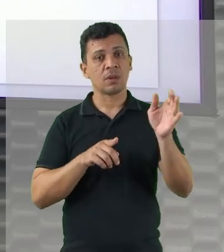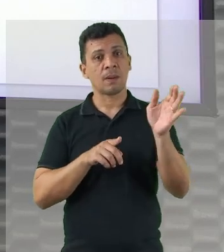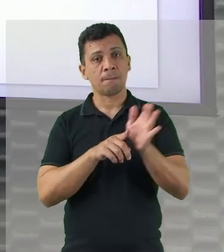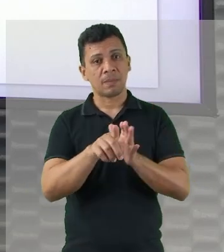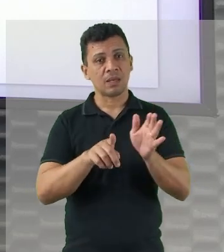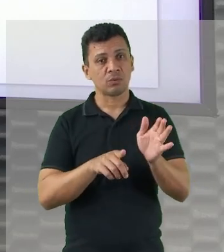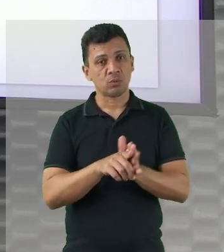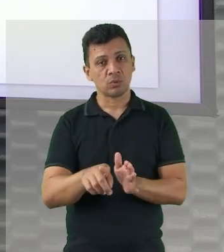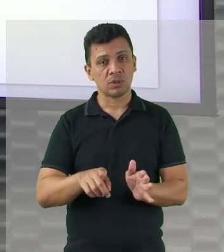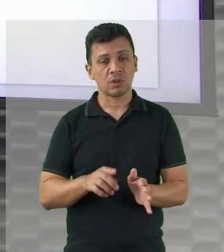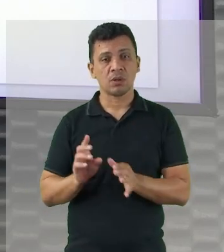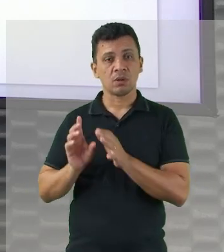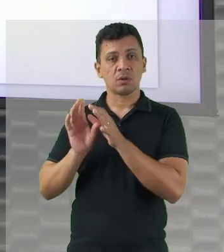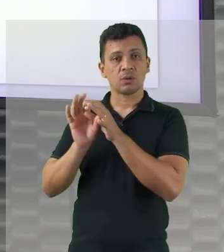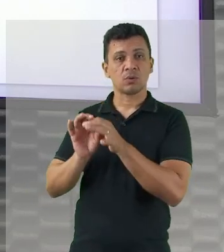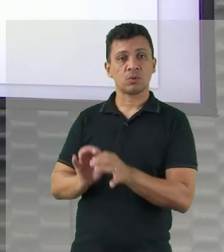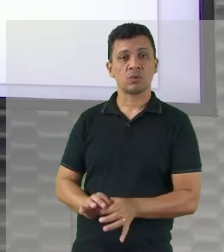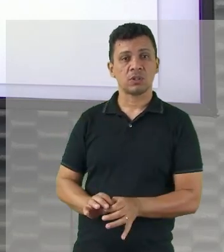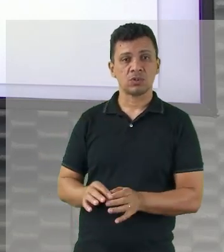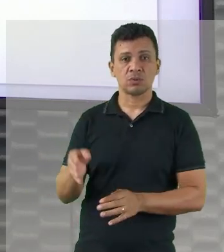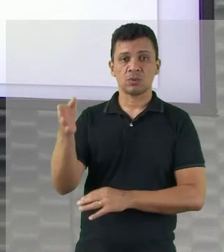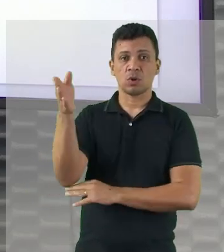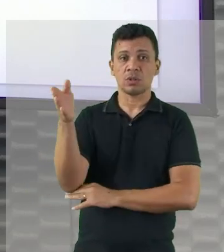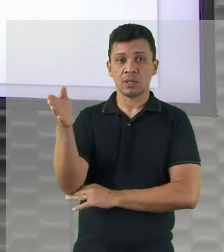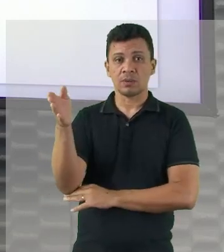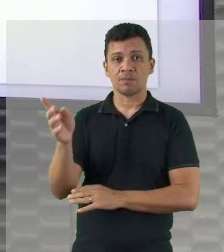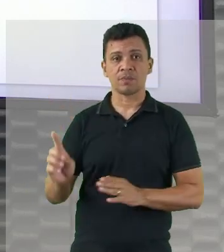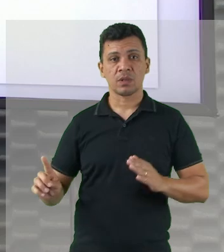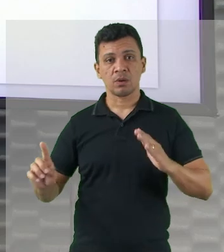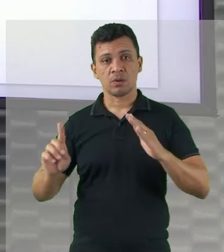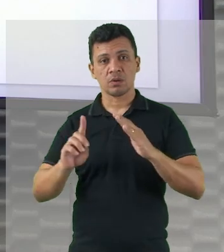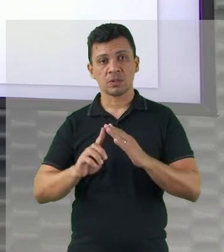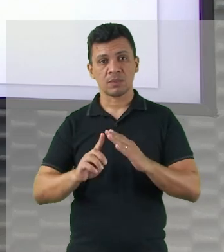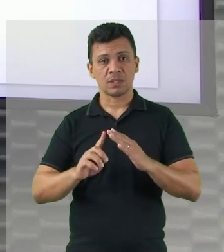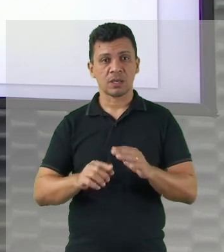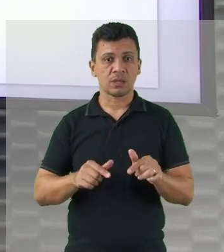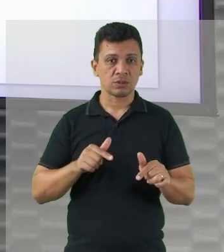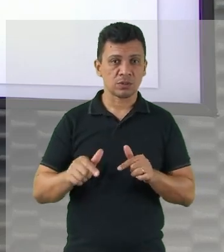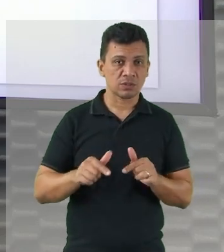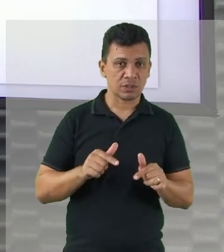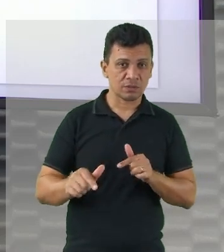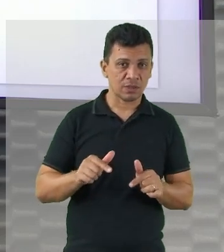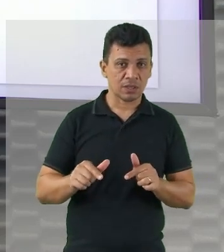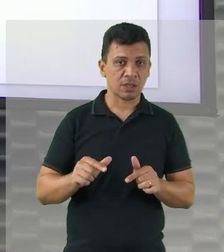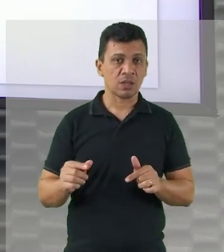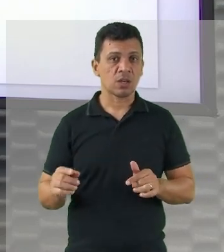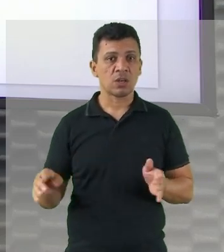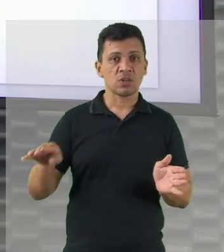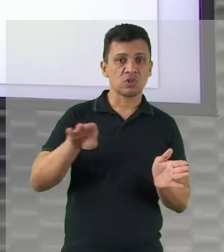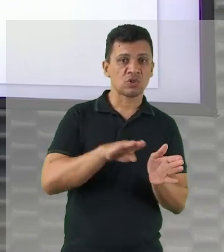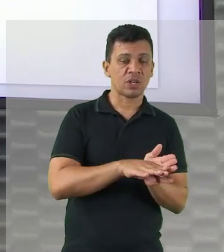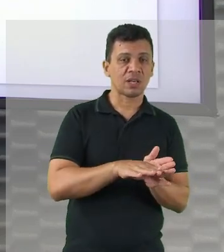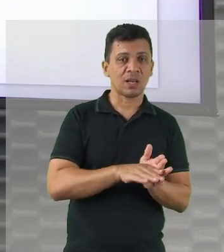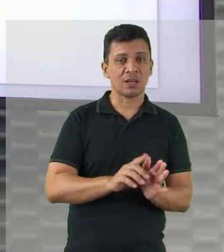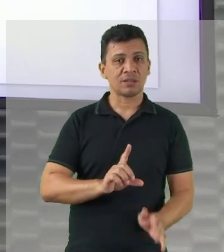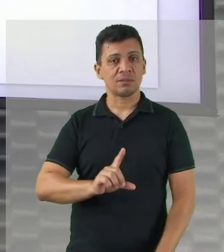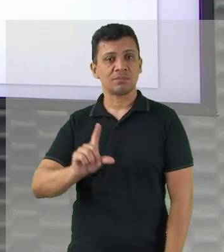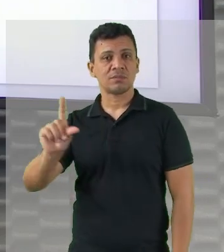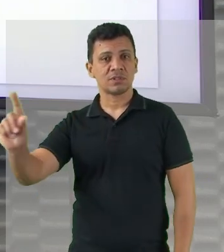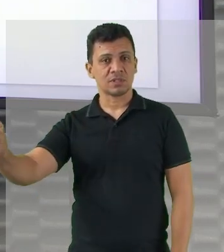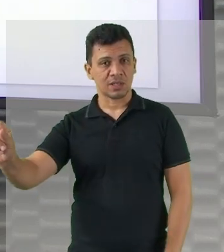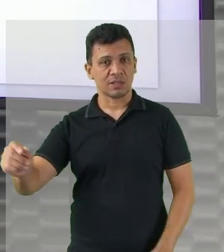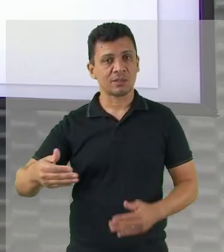nesse contexto de hotel. Hospedagem, serviços, check-in, check-out e assim por